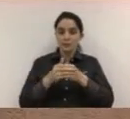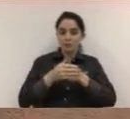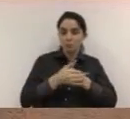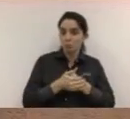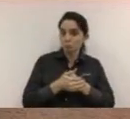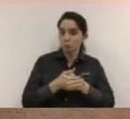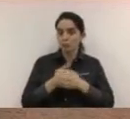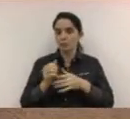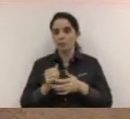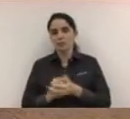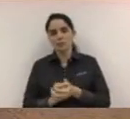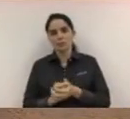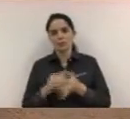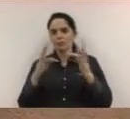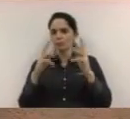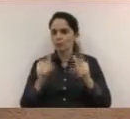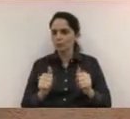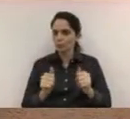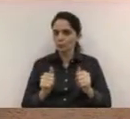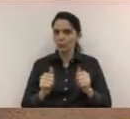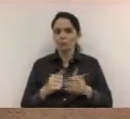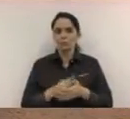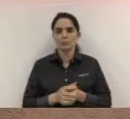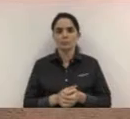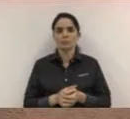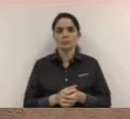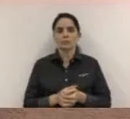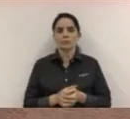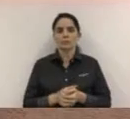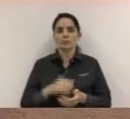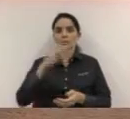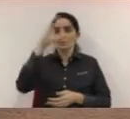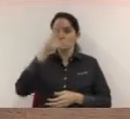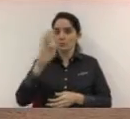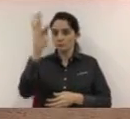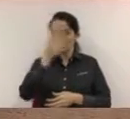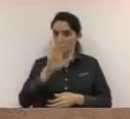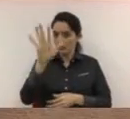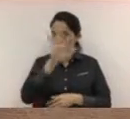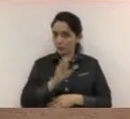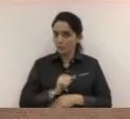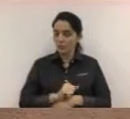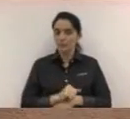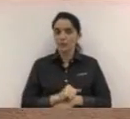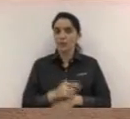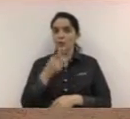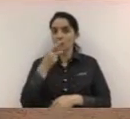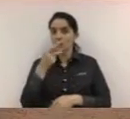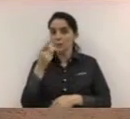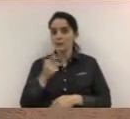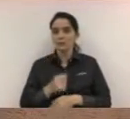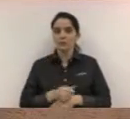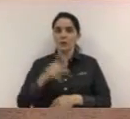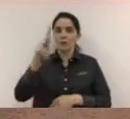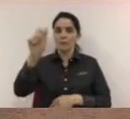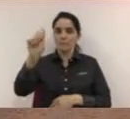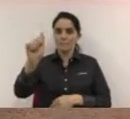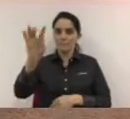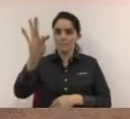Constituição Brasileira de 1988, no artigo 216, que define como patrimônio, abre